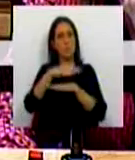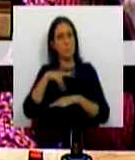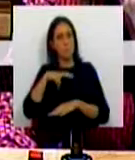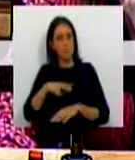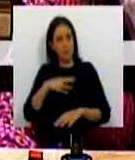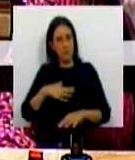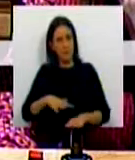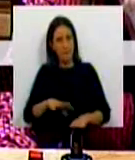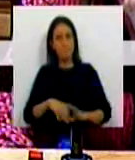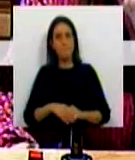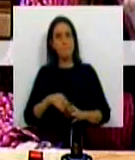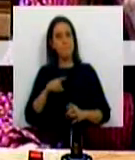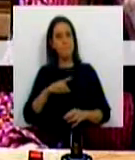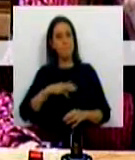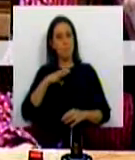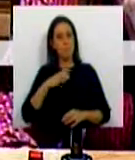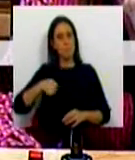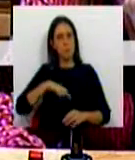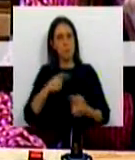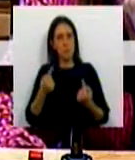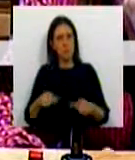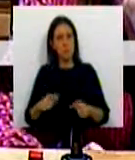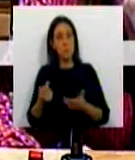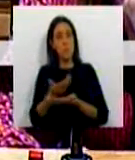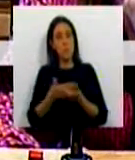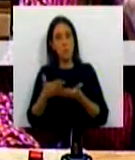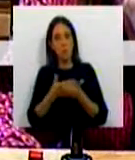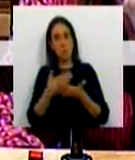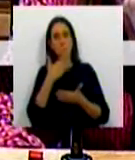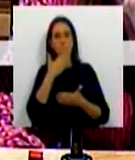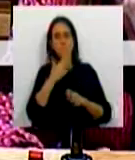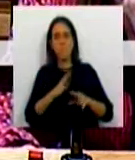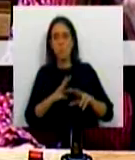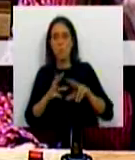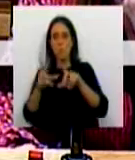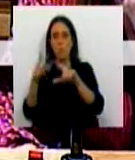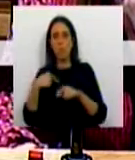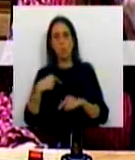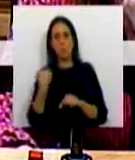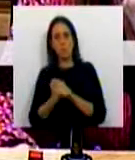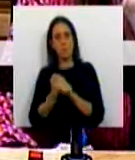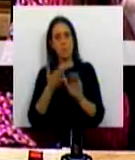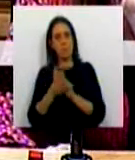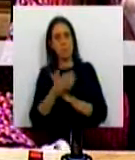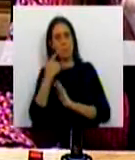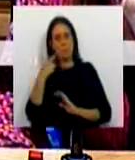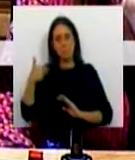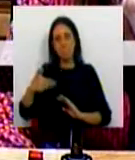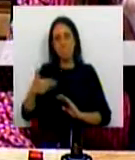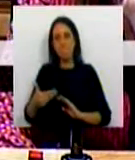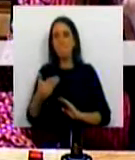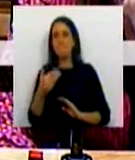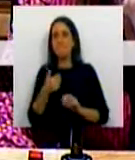Temos confiança nisso e o indicador de clima económico em franca recuperação desde que assumimos funções sustenta bem esta